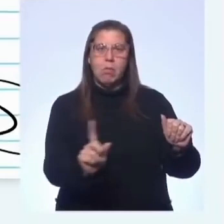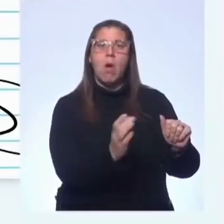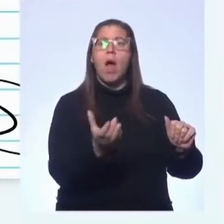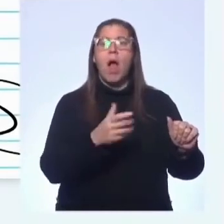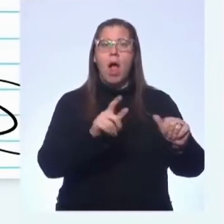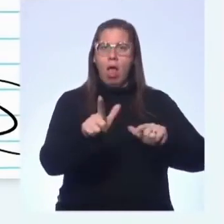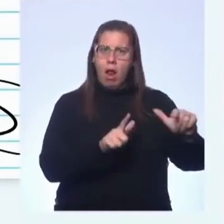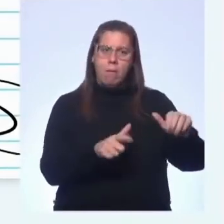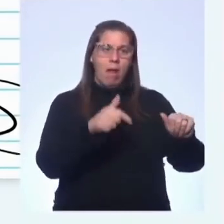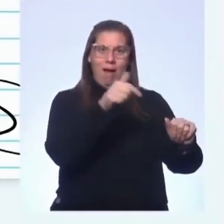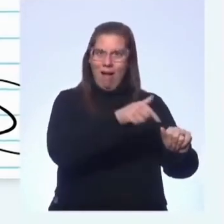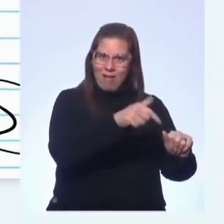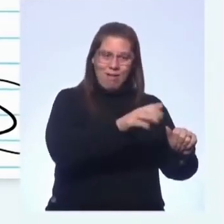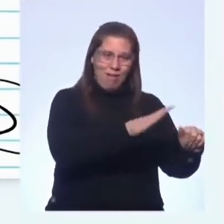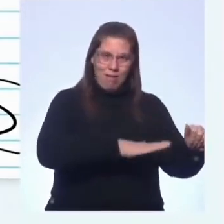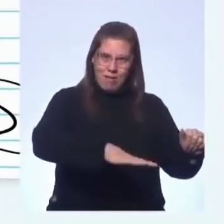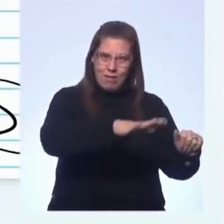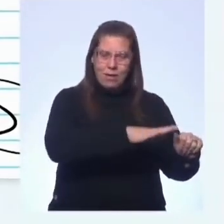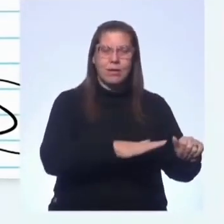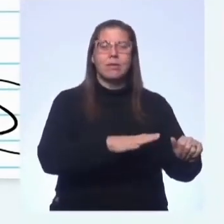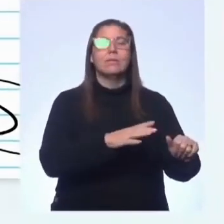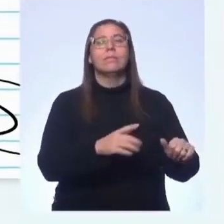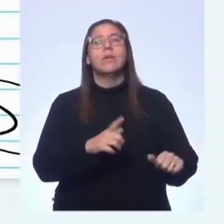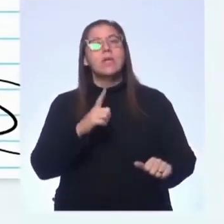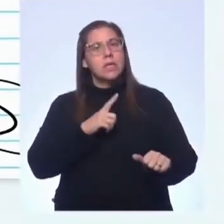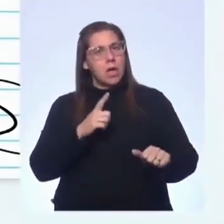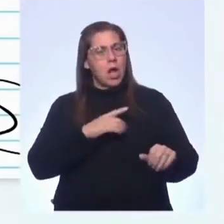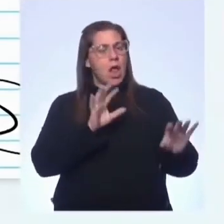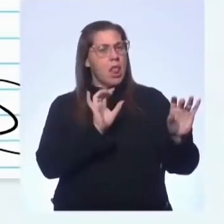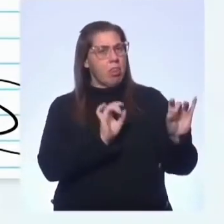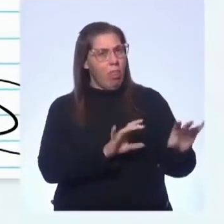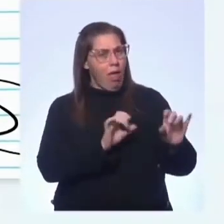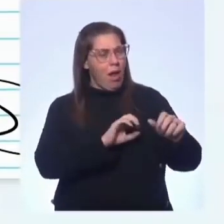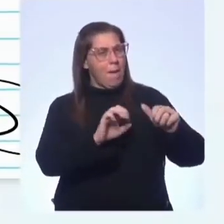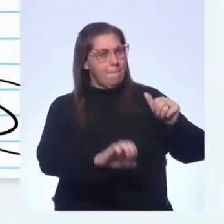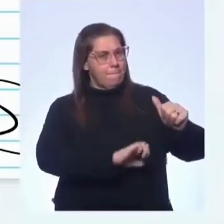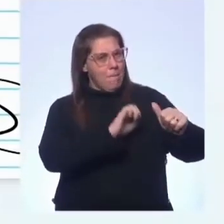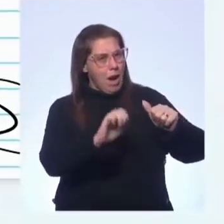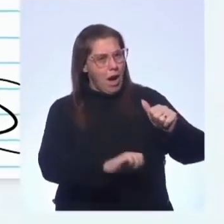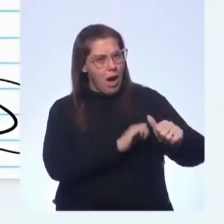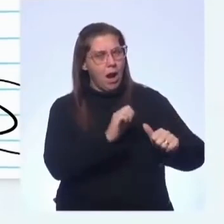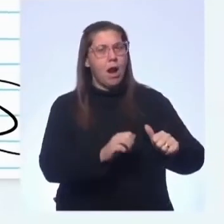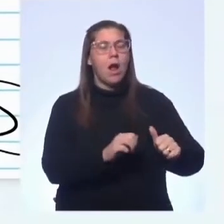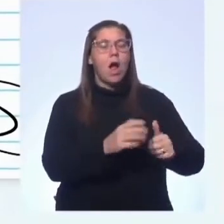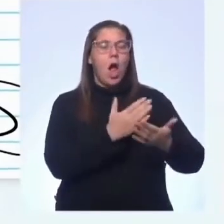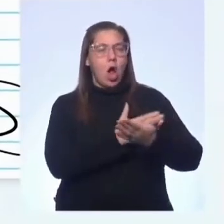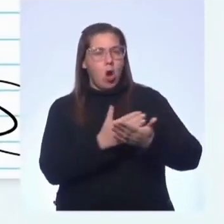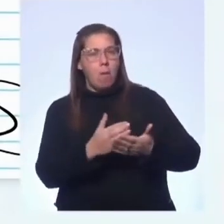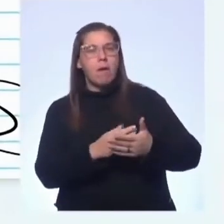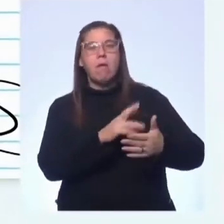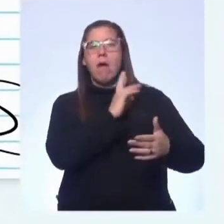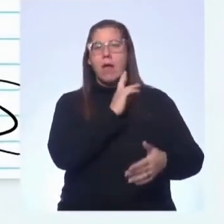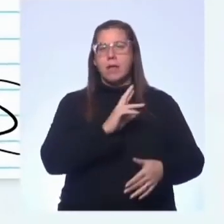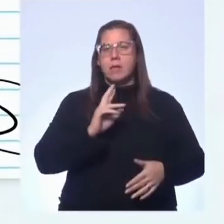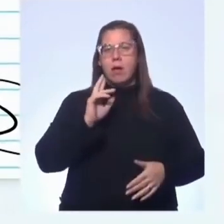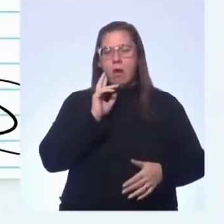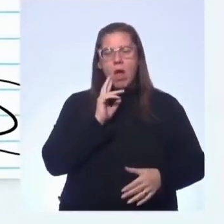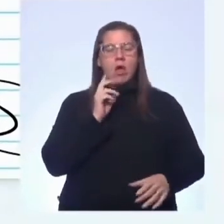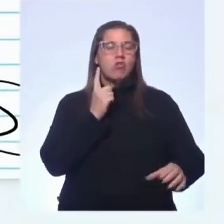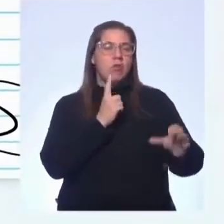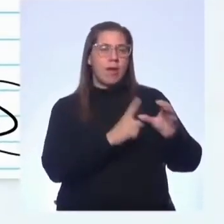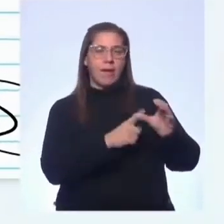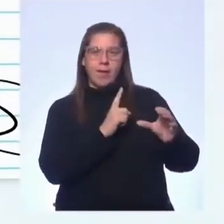cargos. Universidades surgem para suprir a necessidade técnica das empresas. Abrem-se diversos restaurantes, consultórios médicos